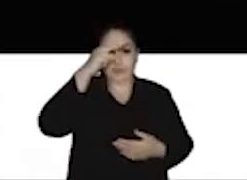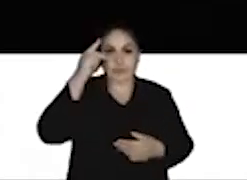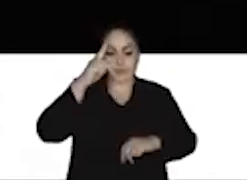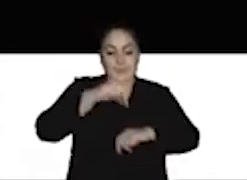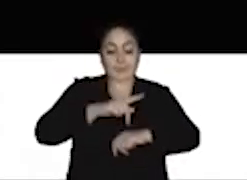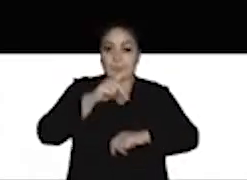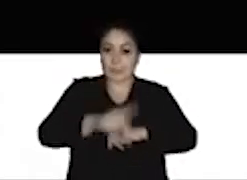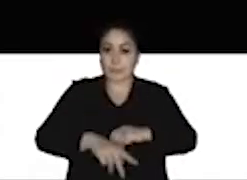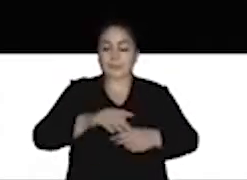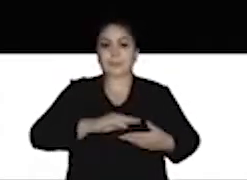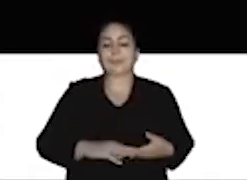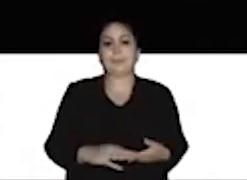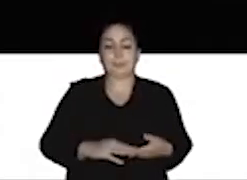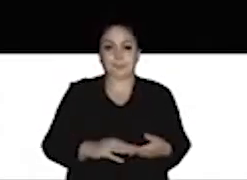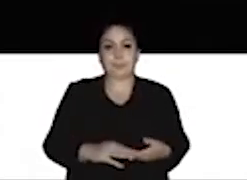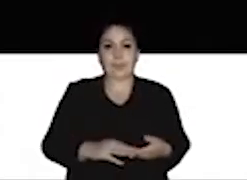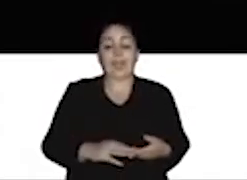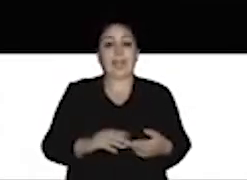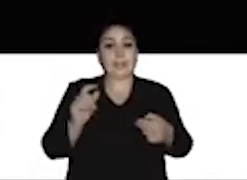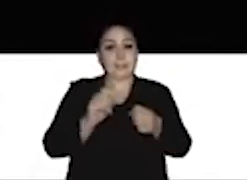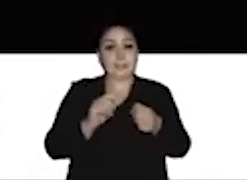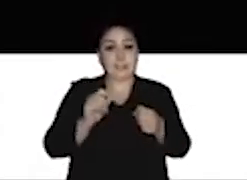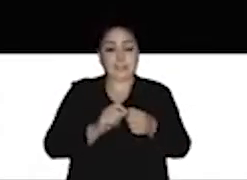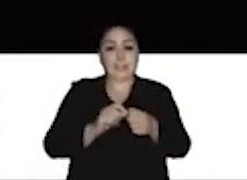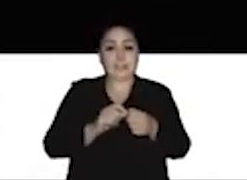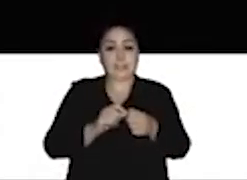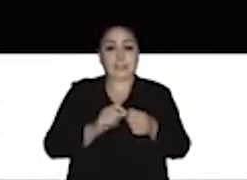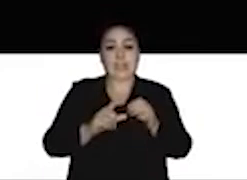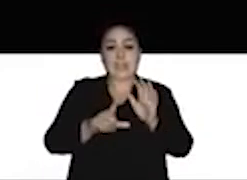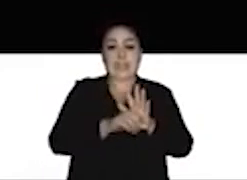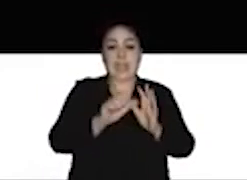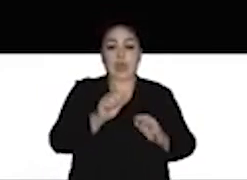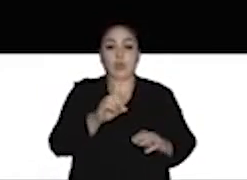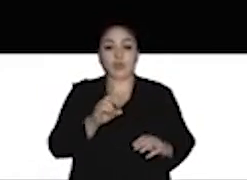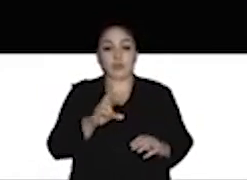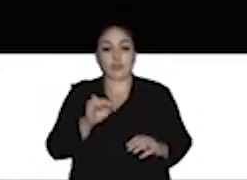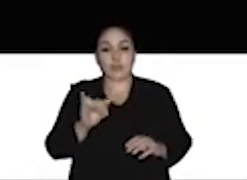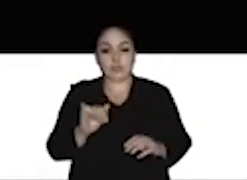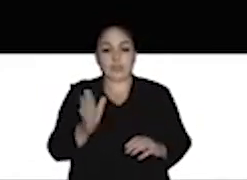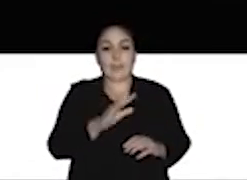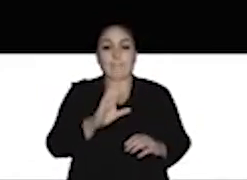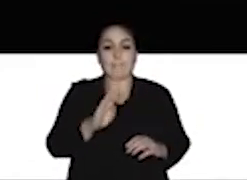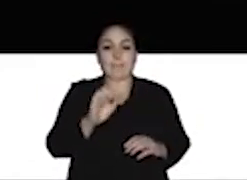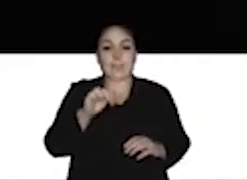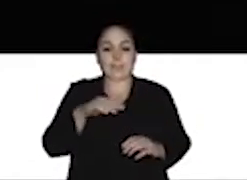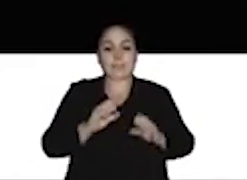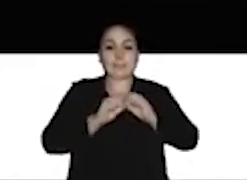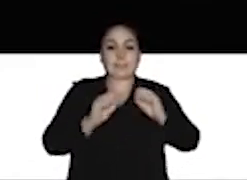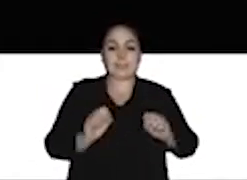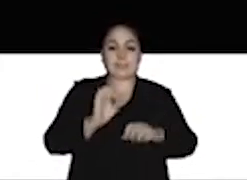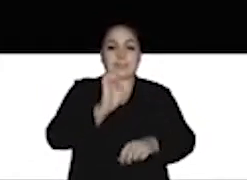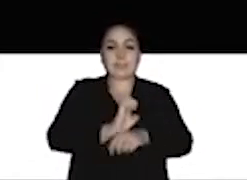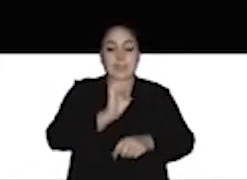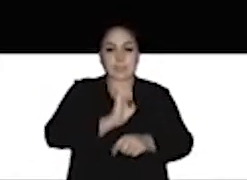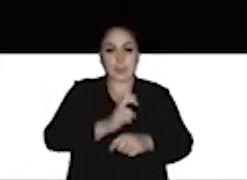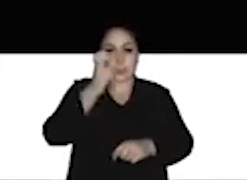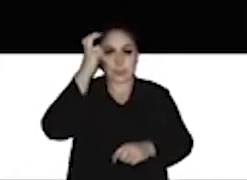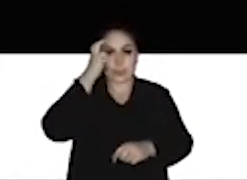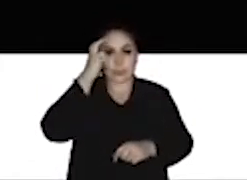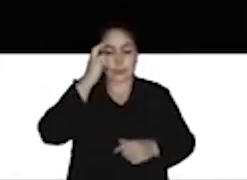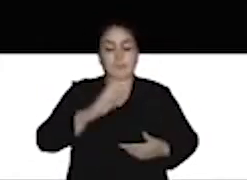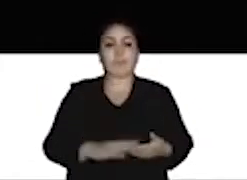de Passo Fundo. A realização da Lei Aldir Blanc, Secretaria de Estado da Cultura, Novas